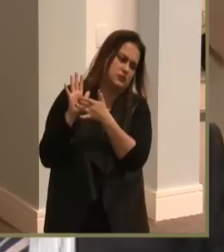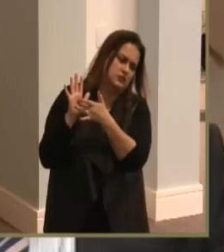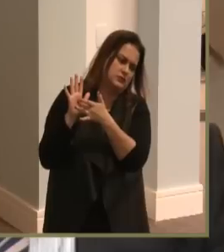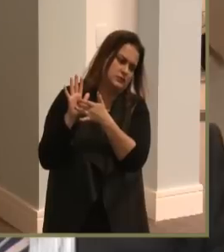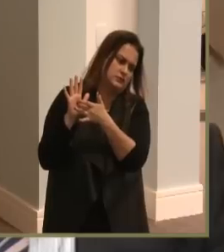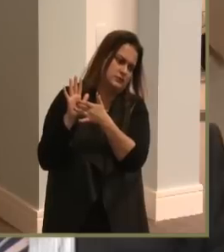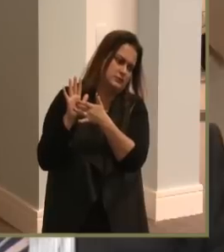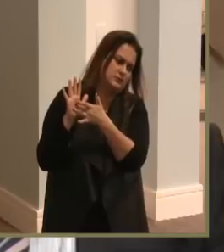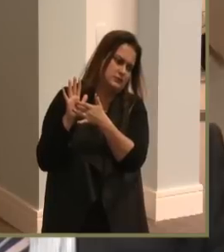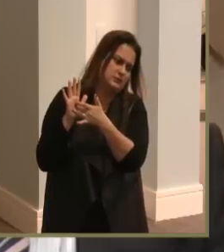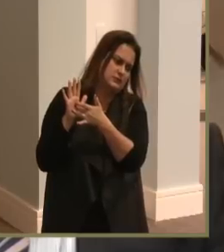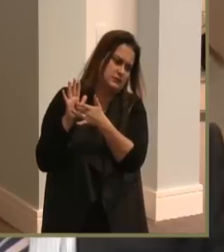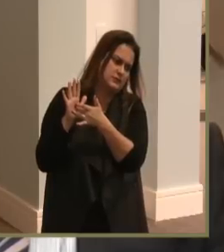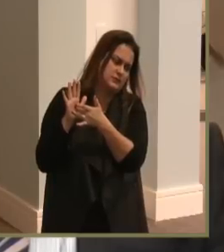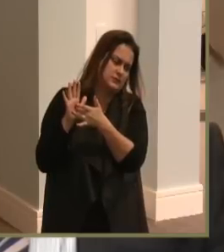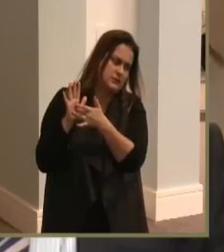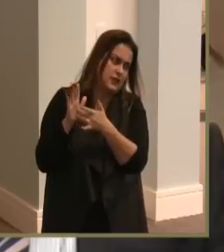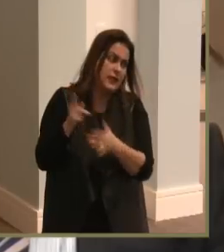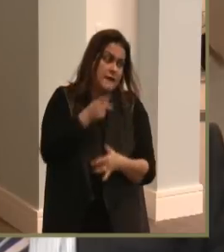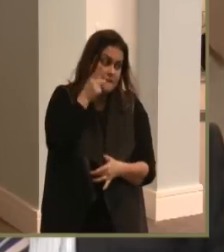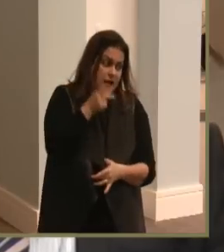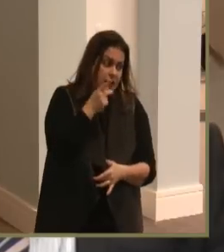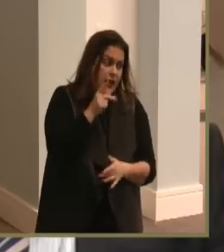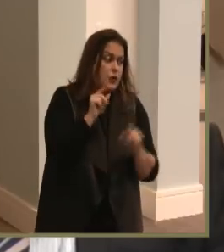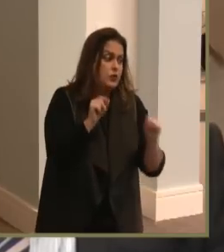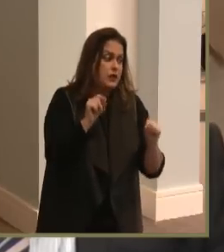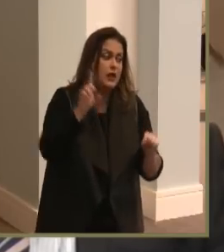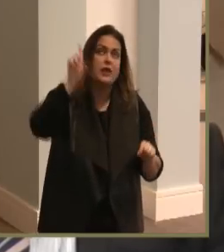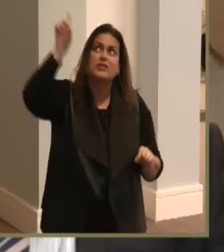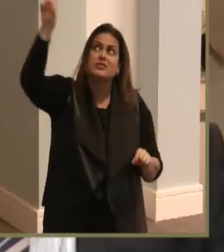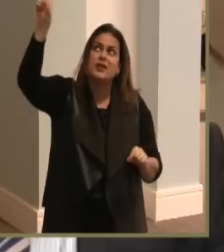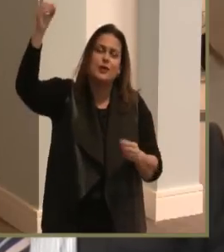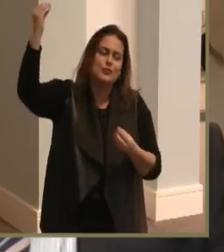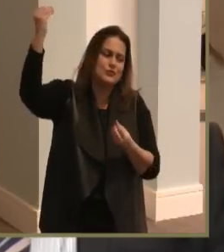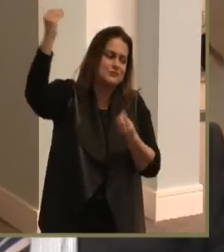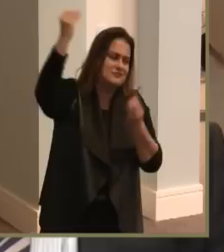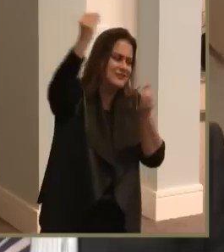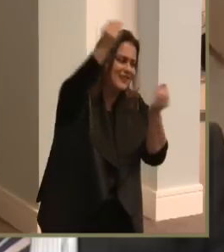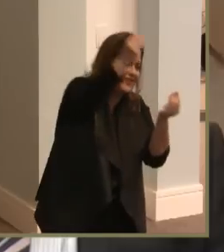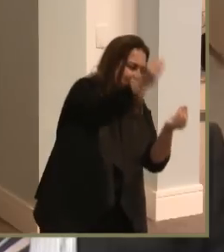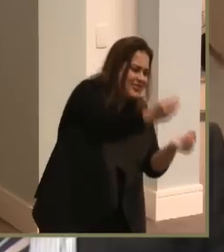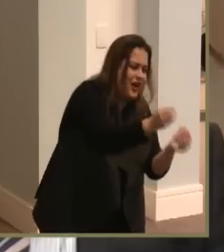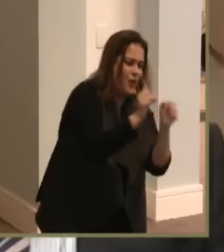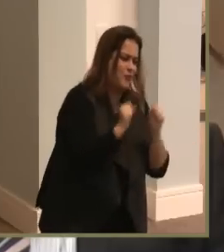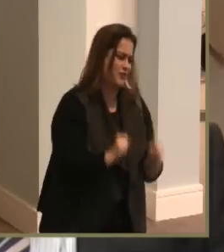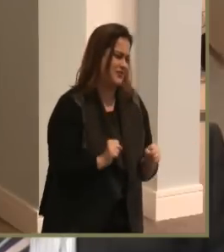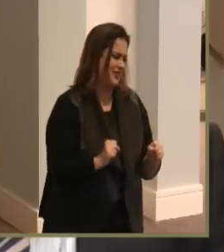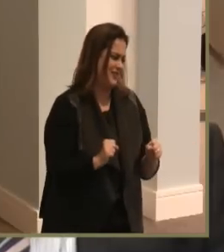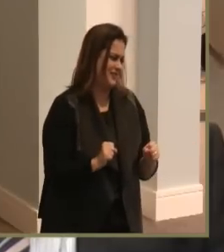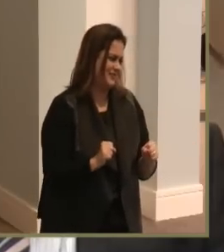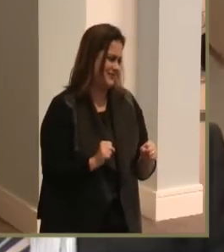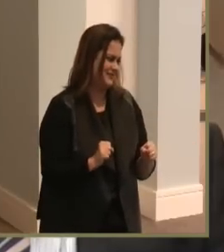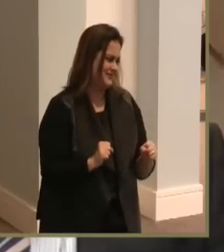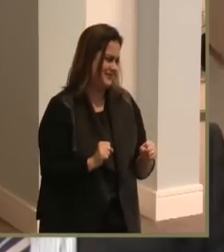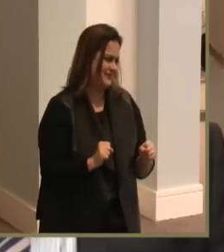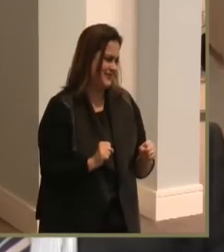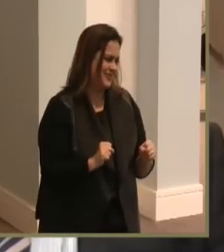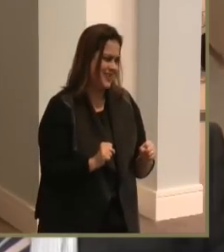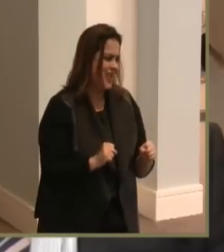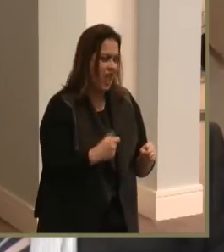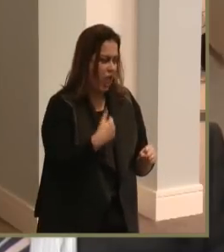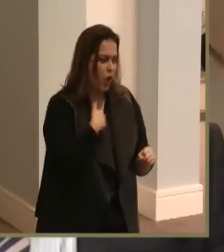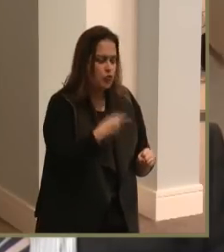Ele, inclusive, aqui vai dizer, para que do alto sejais revestido de poder. Ninguém fará a obra do Senhor apenas